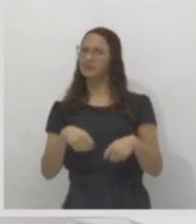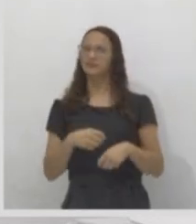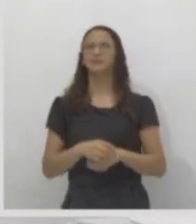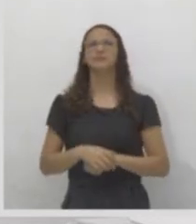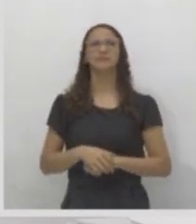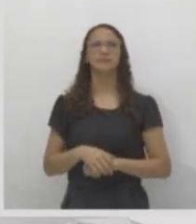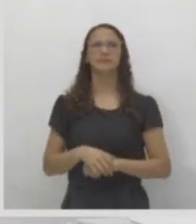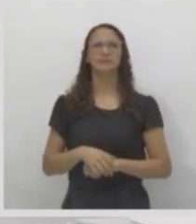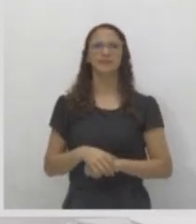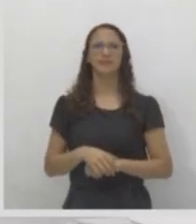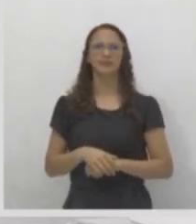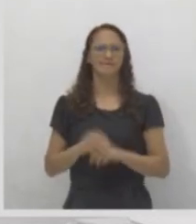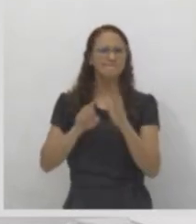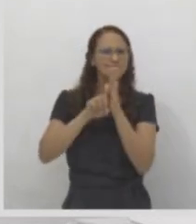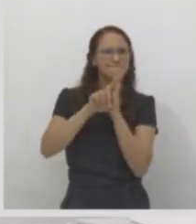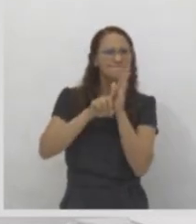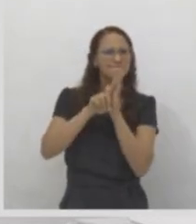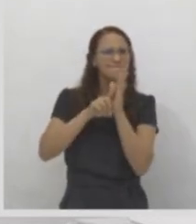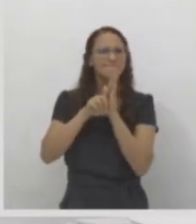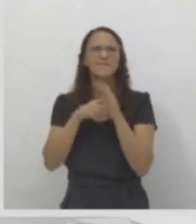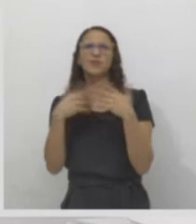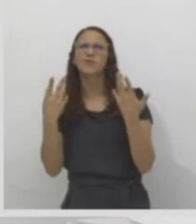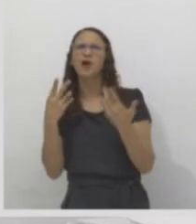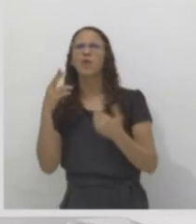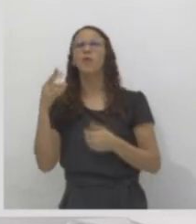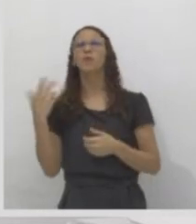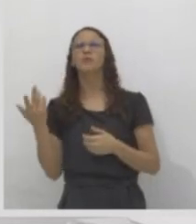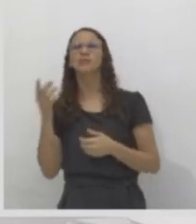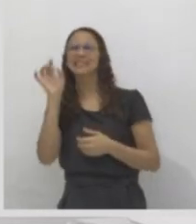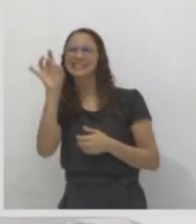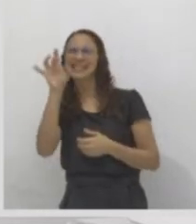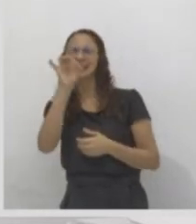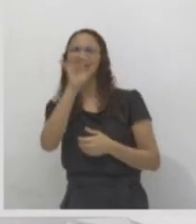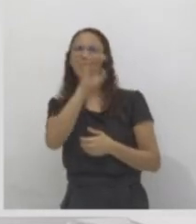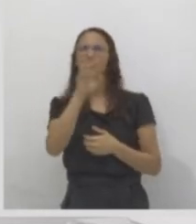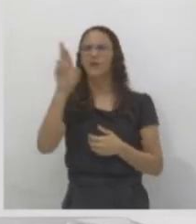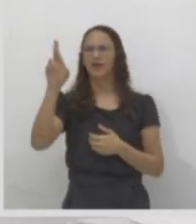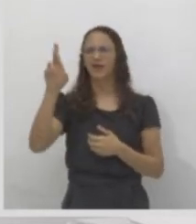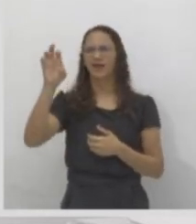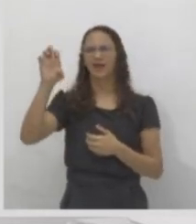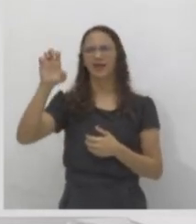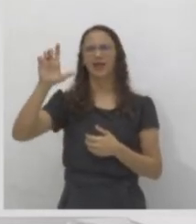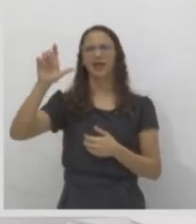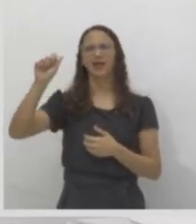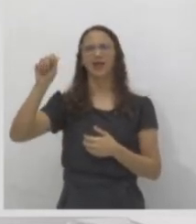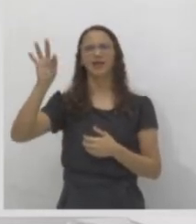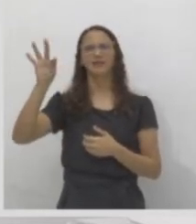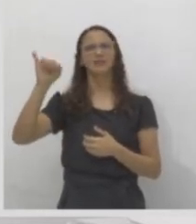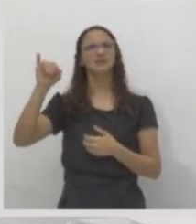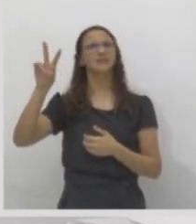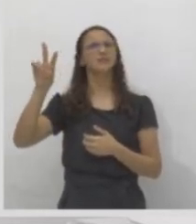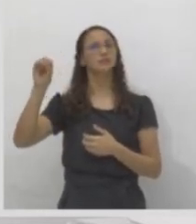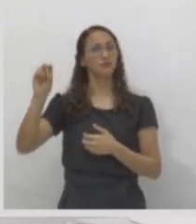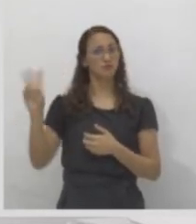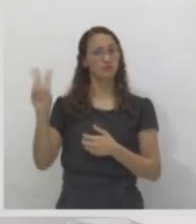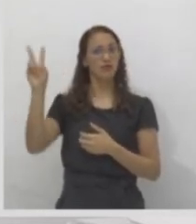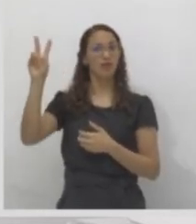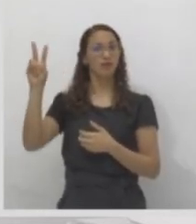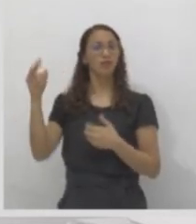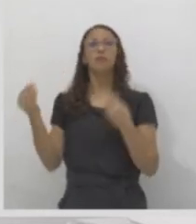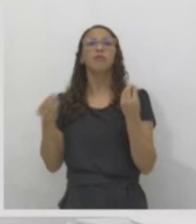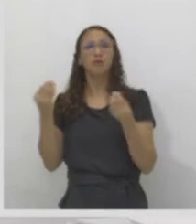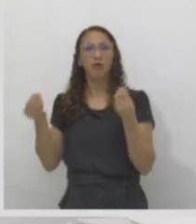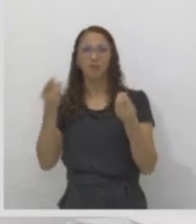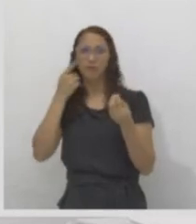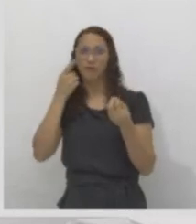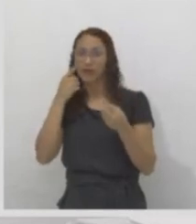Que tal analisarmos o valor relativo de cada um desses algarismos? Começamos sempre pela unidade,